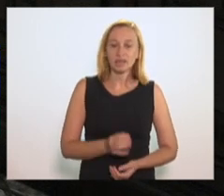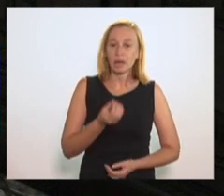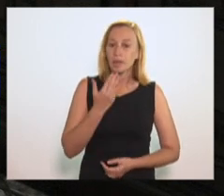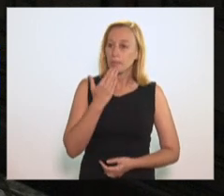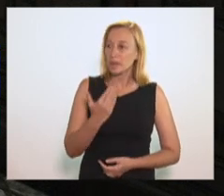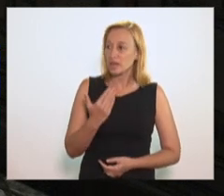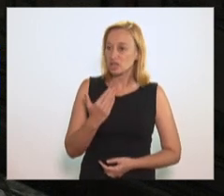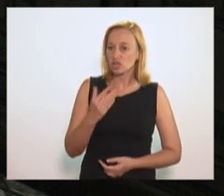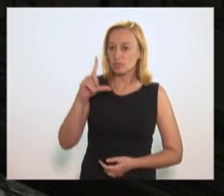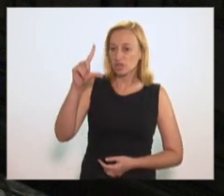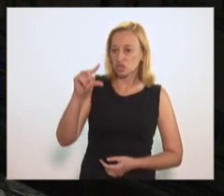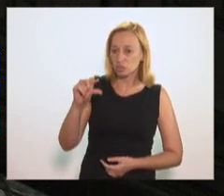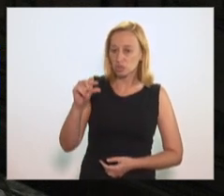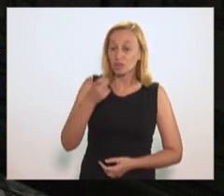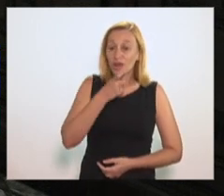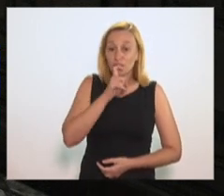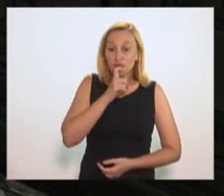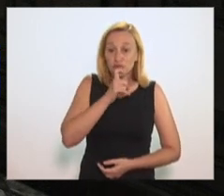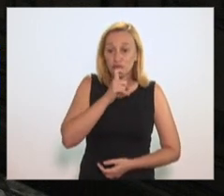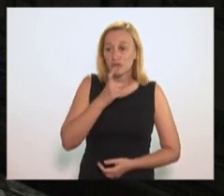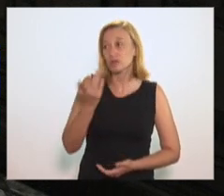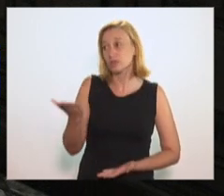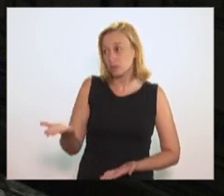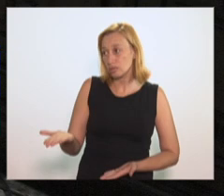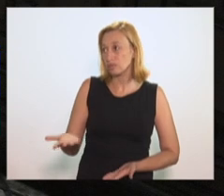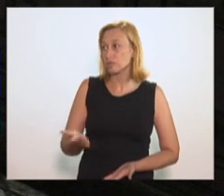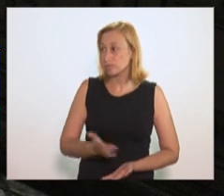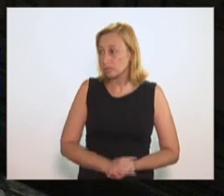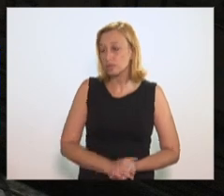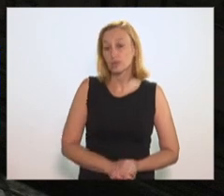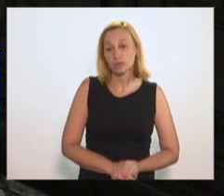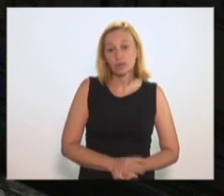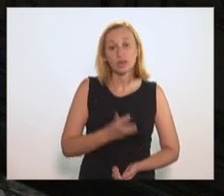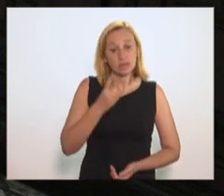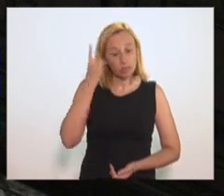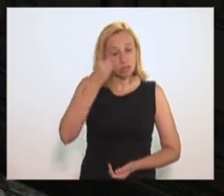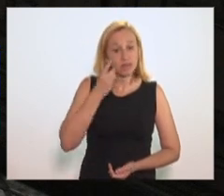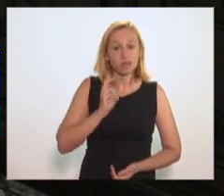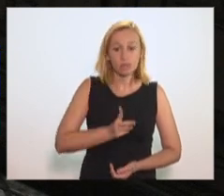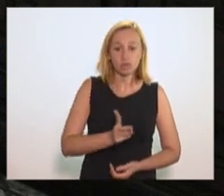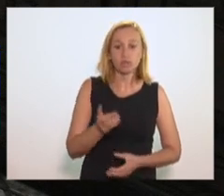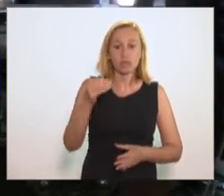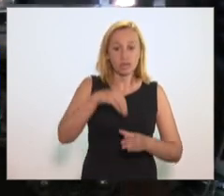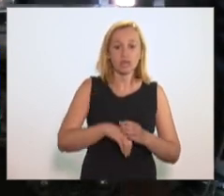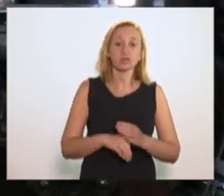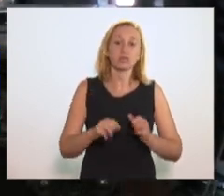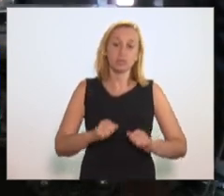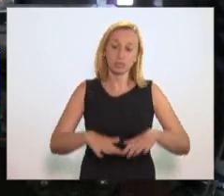passado o 8 de março já está ficando difícil de novo para as deputadas permanecer em plenário